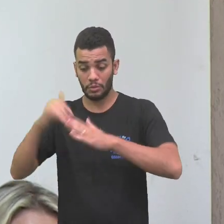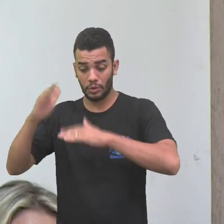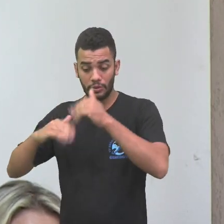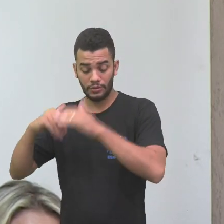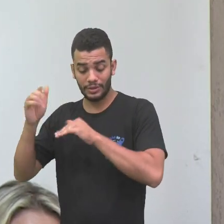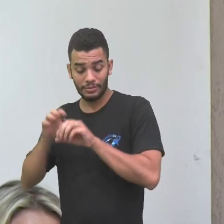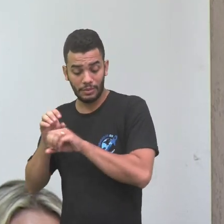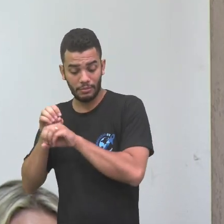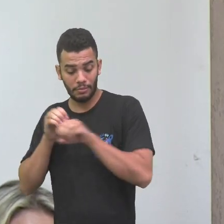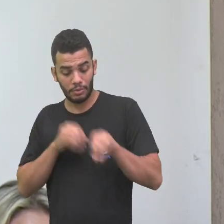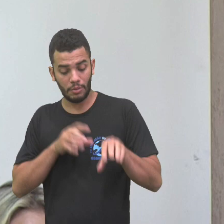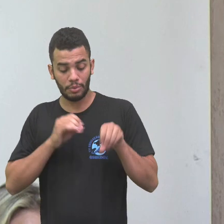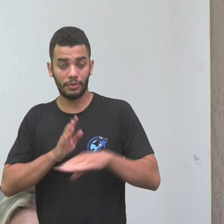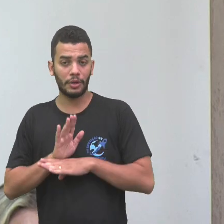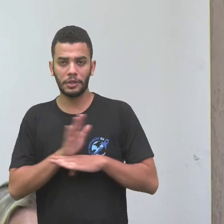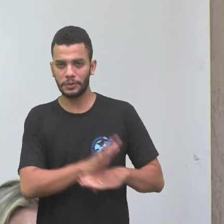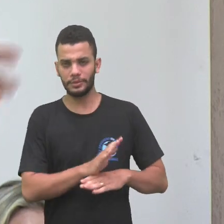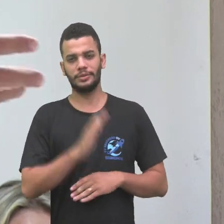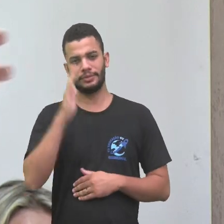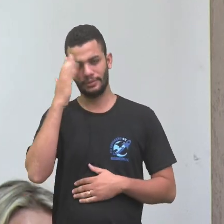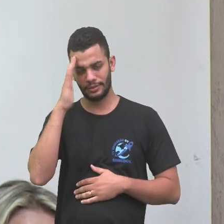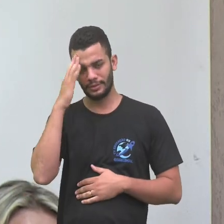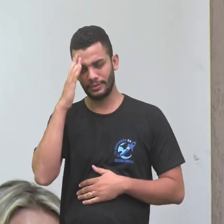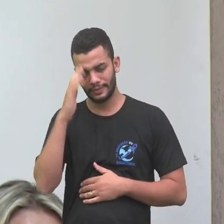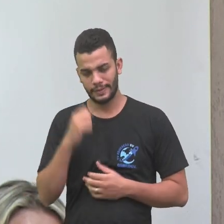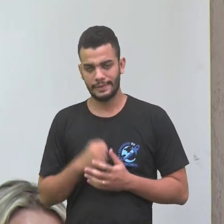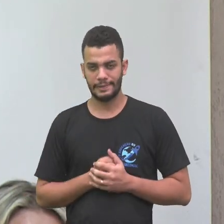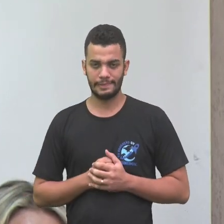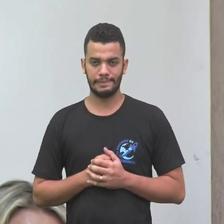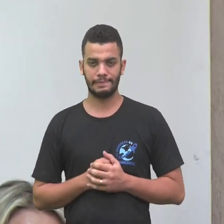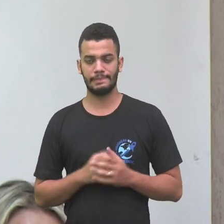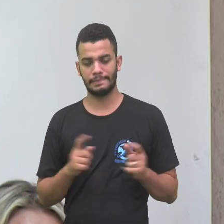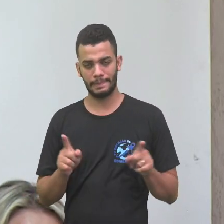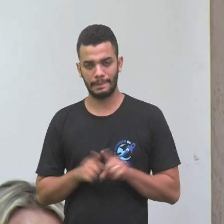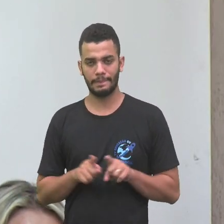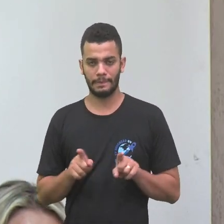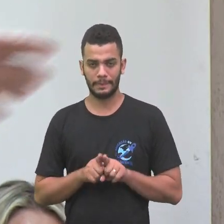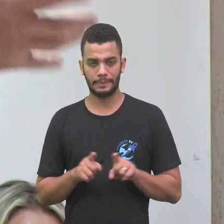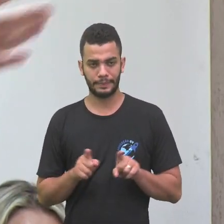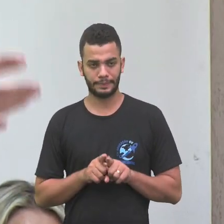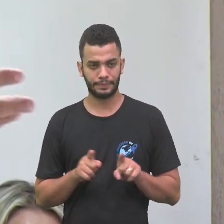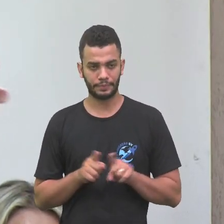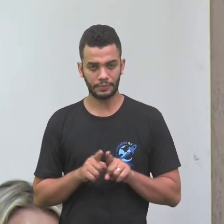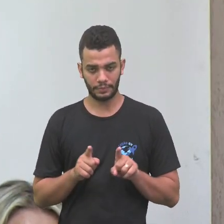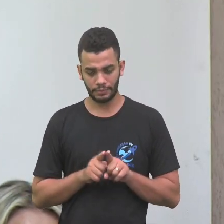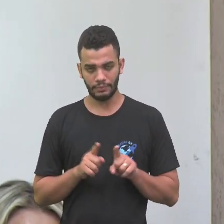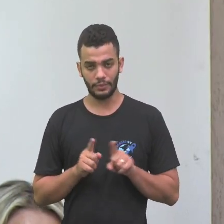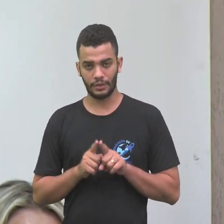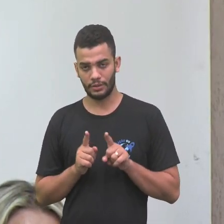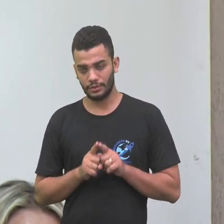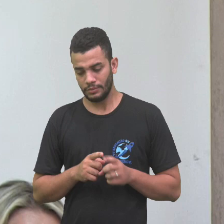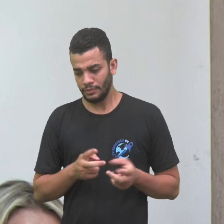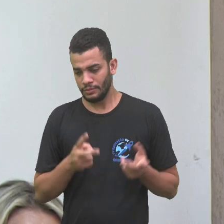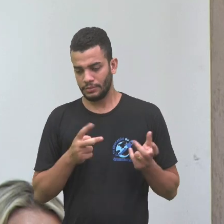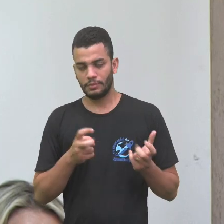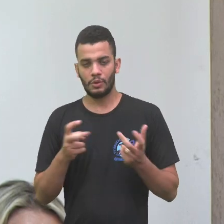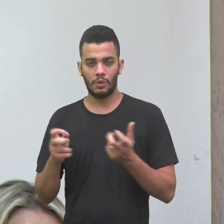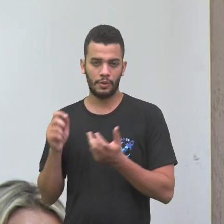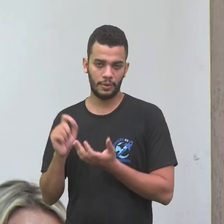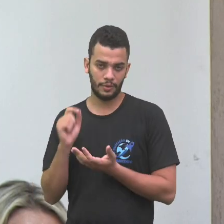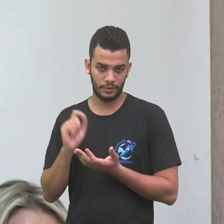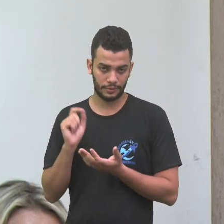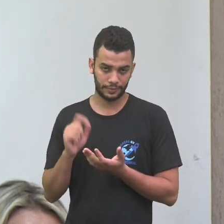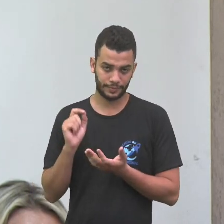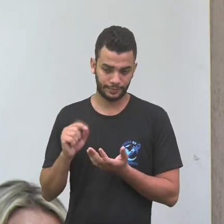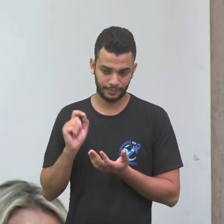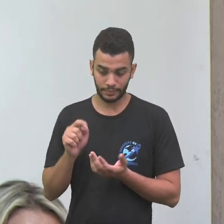políticos profissionais esperam, que é a visibilidade, né? A não ser através de vocês, da educação, que sabe o que a